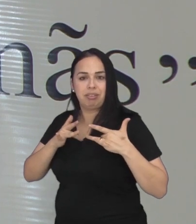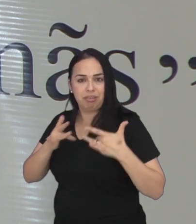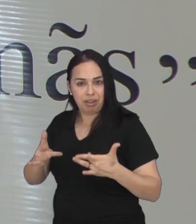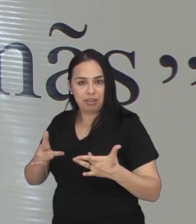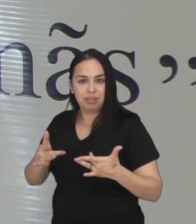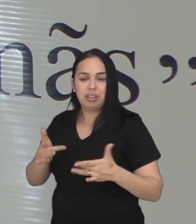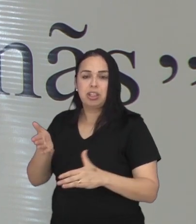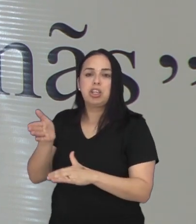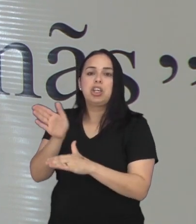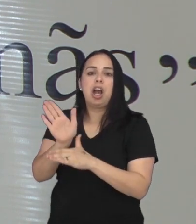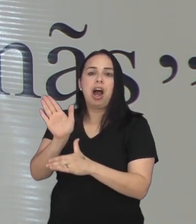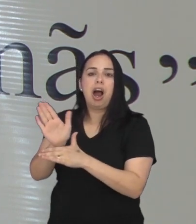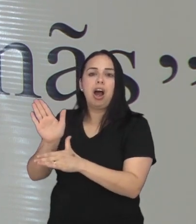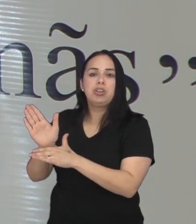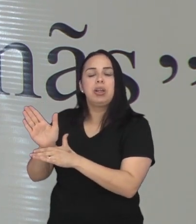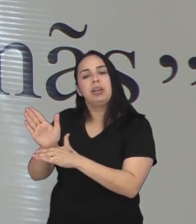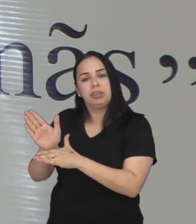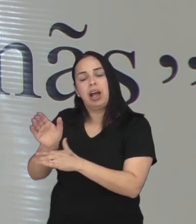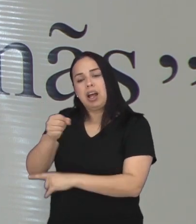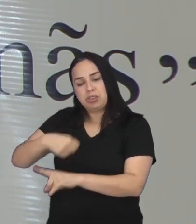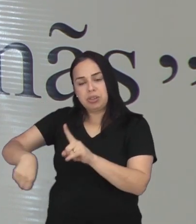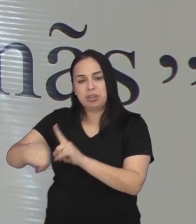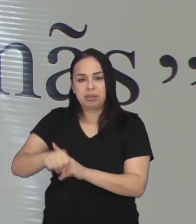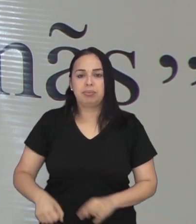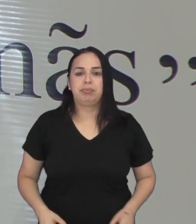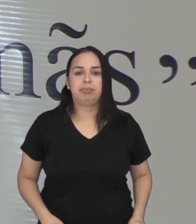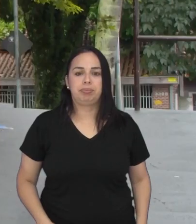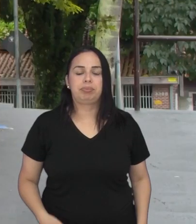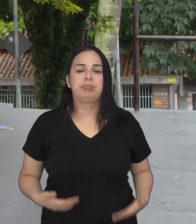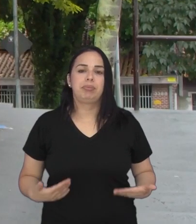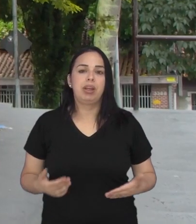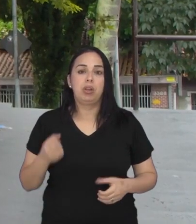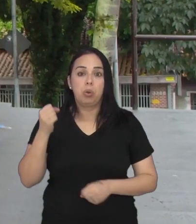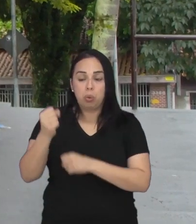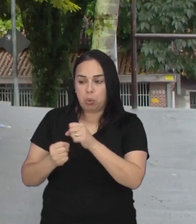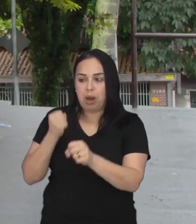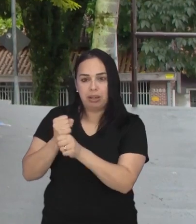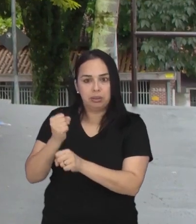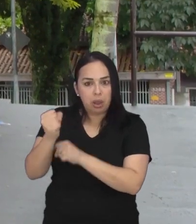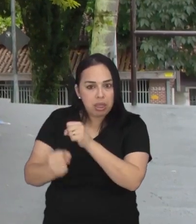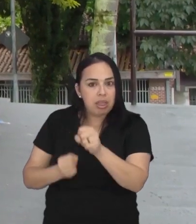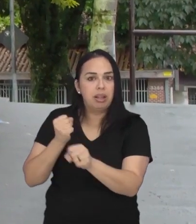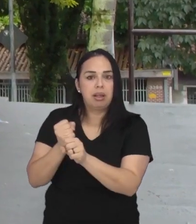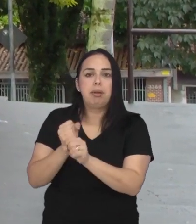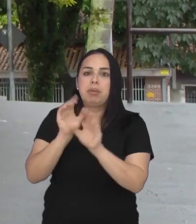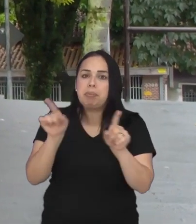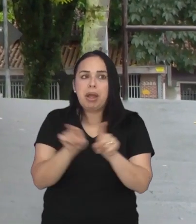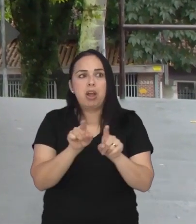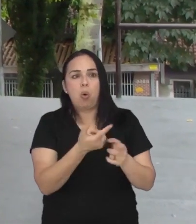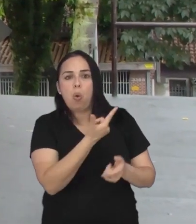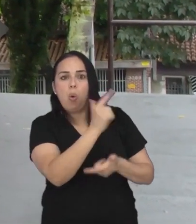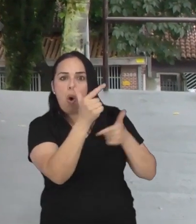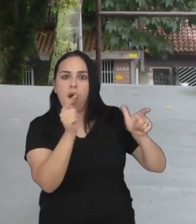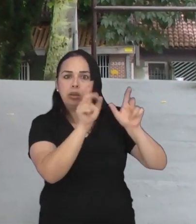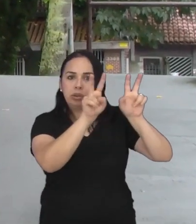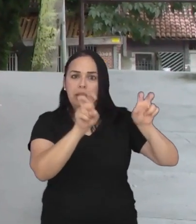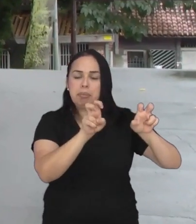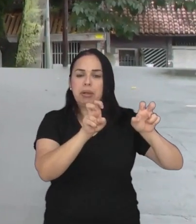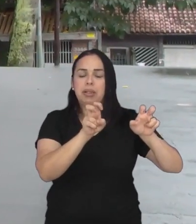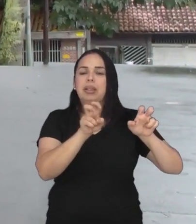enfim, uma série de resíduos que recebemos gratuitamente, ao invés da pessoa, né, existe tendência da pessoa descartar em